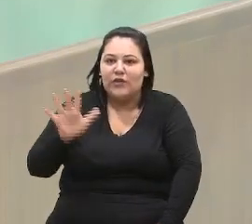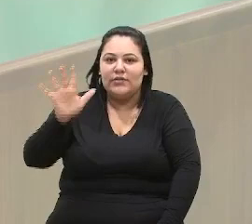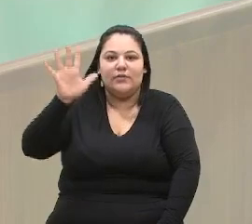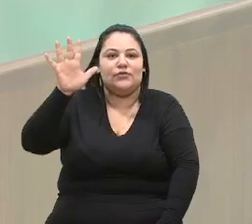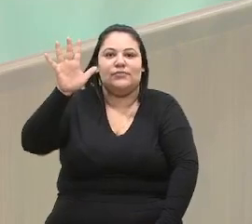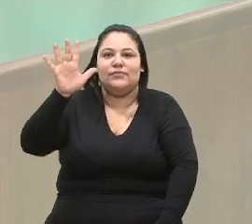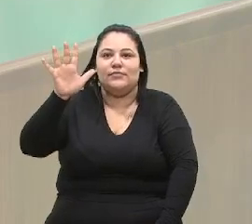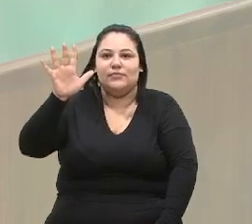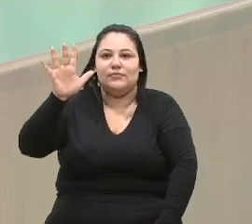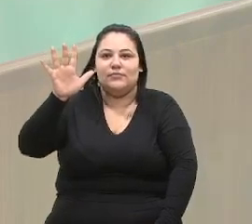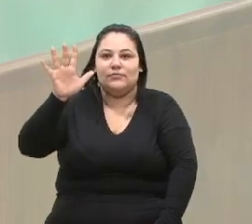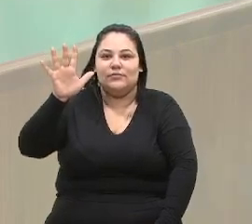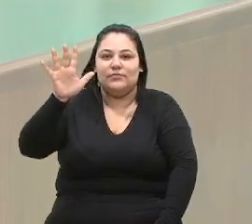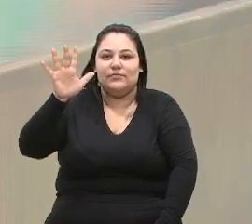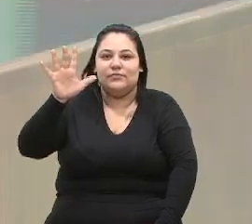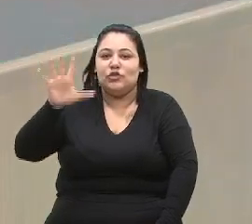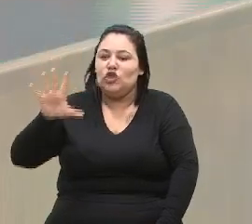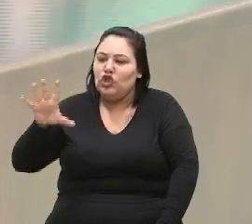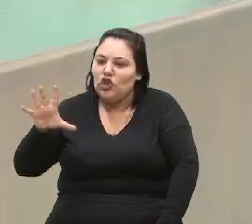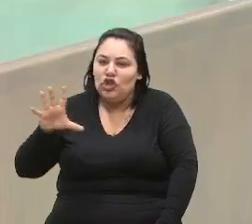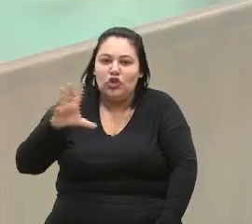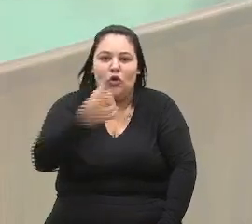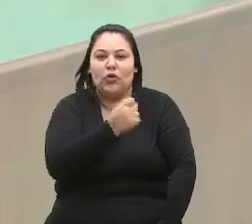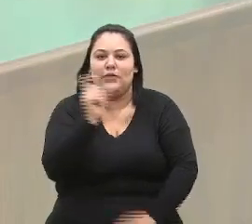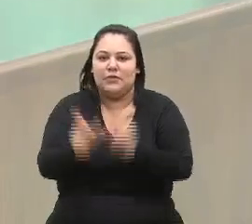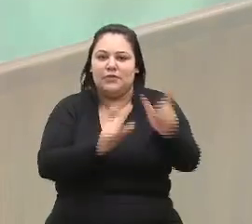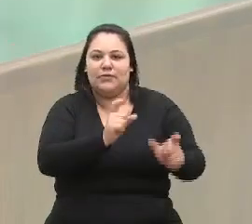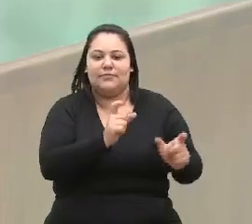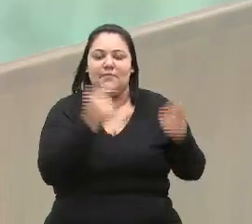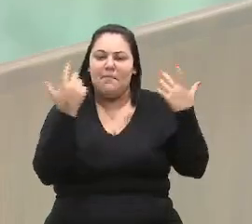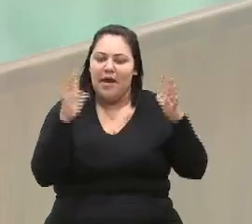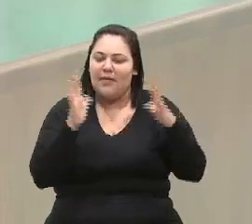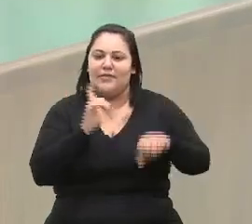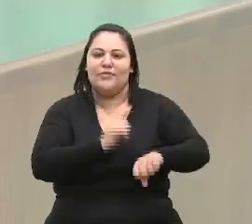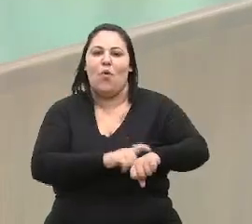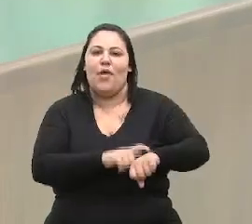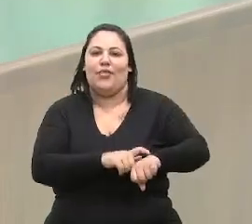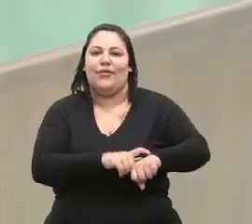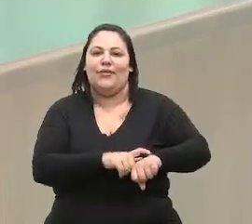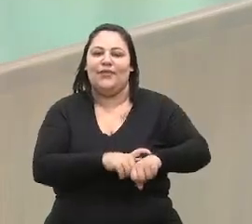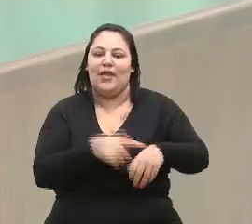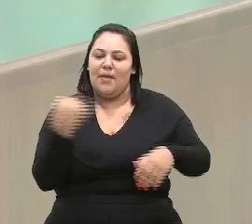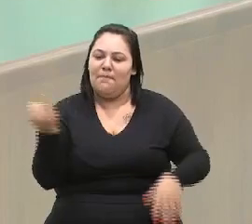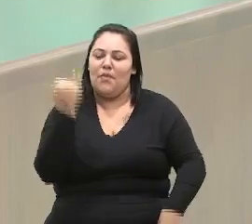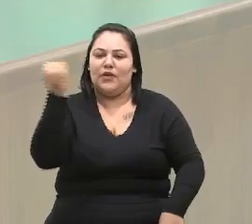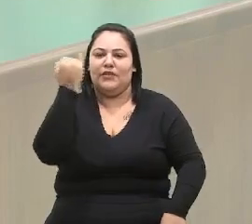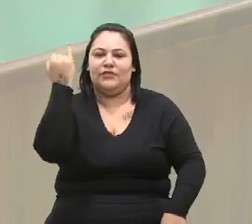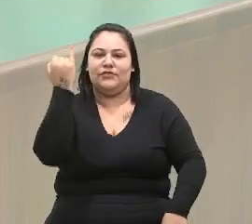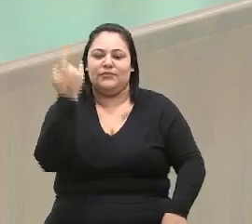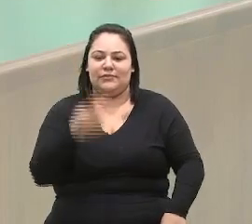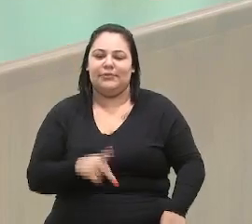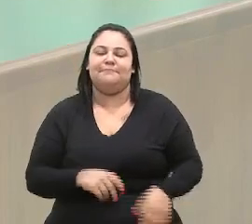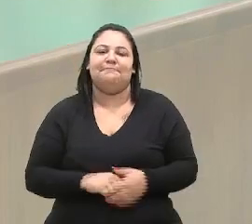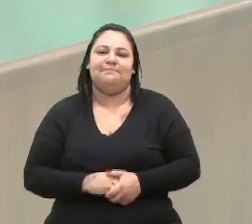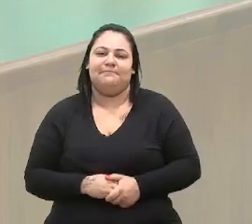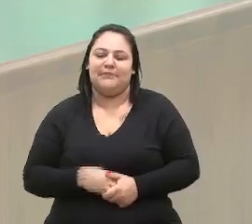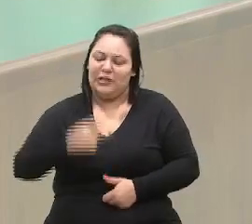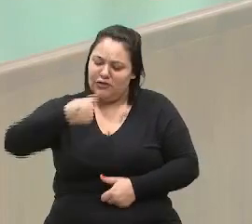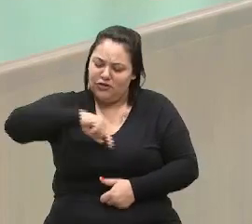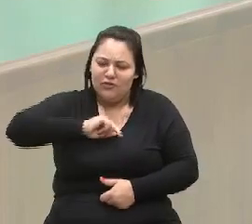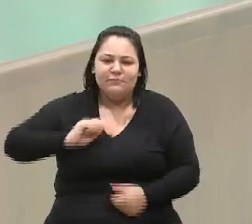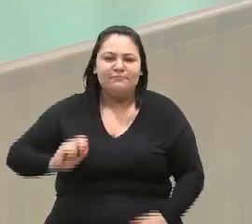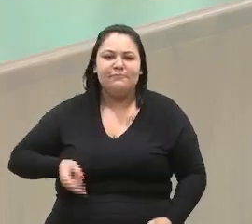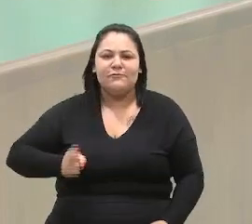todas e todos. Então, parabéns por esse momento, é importante para essa casa e nós